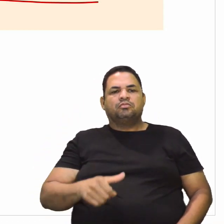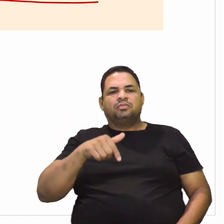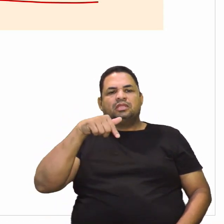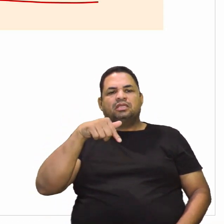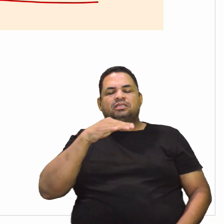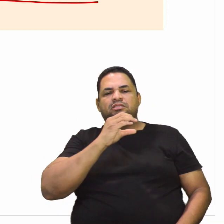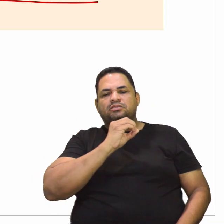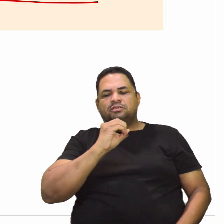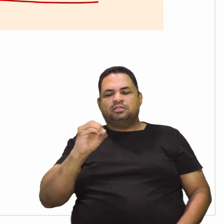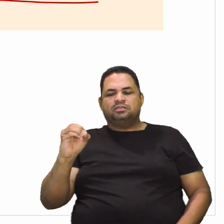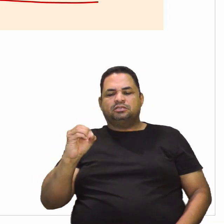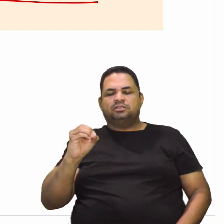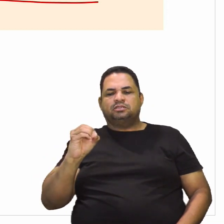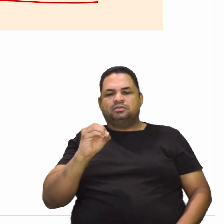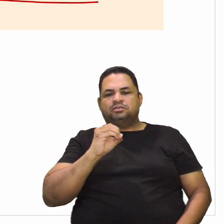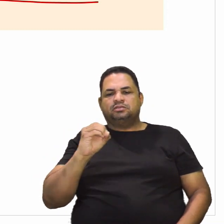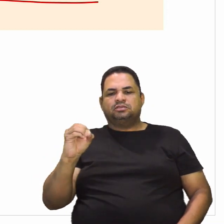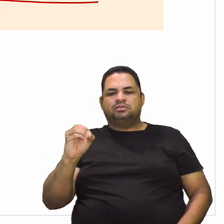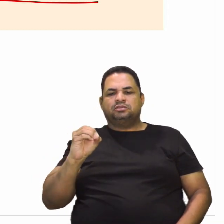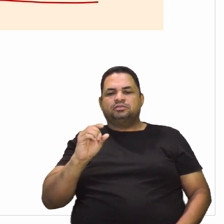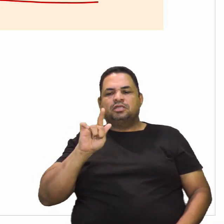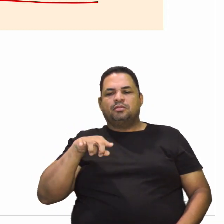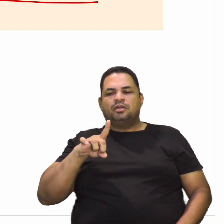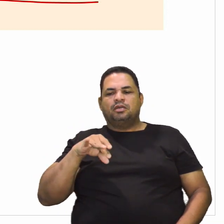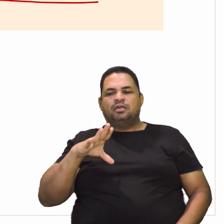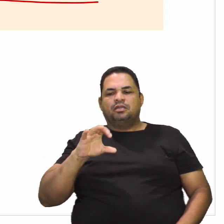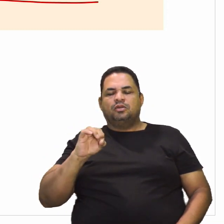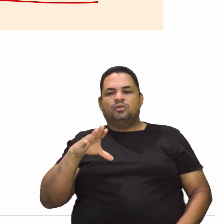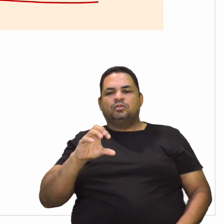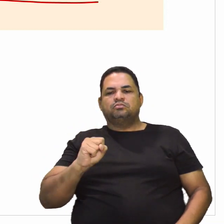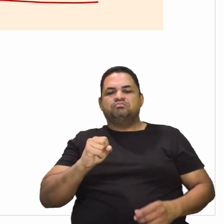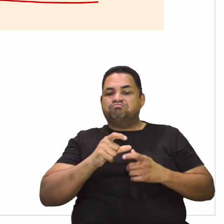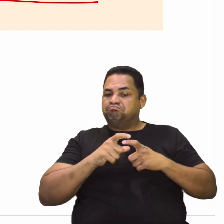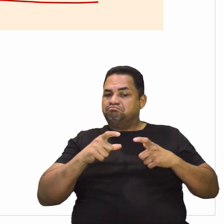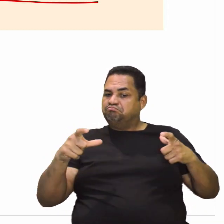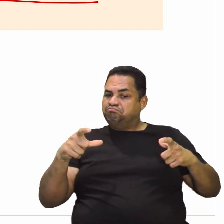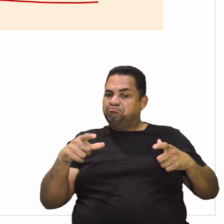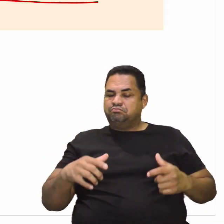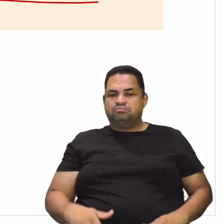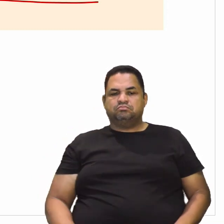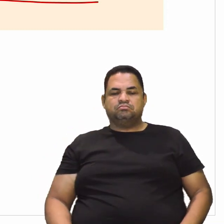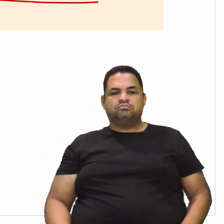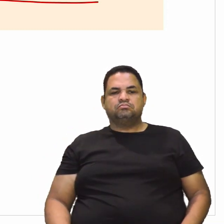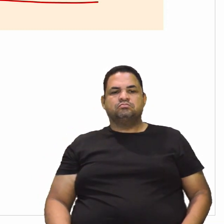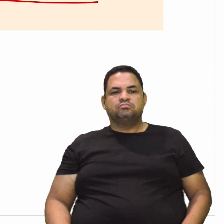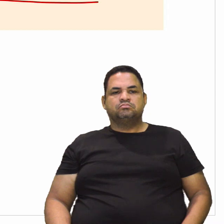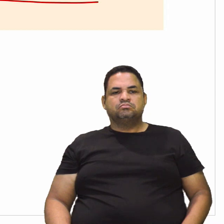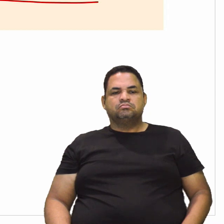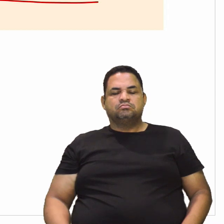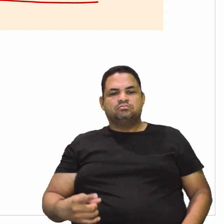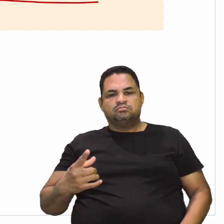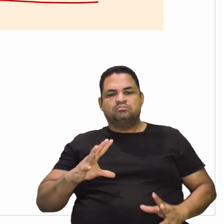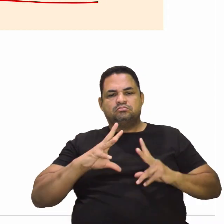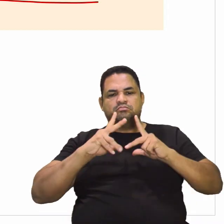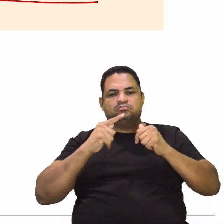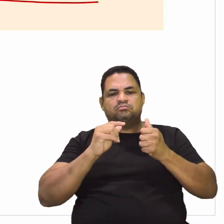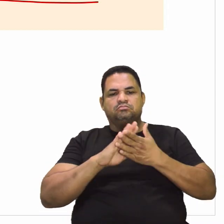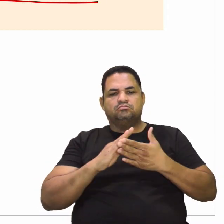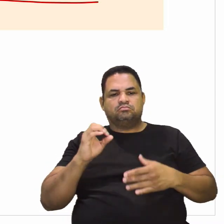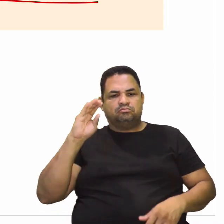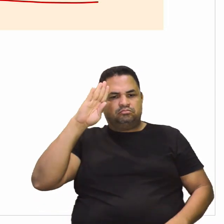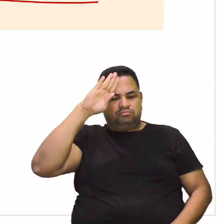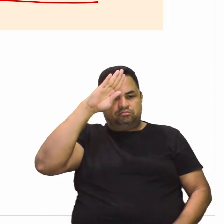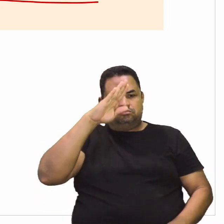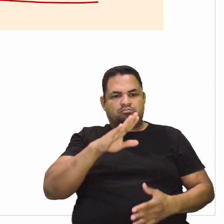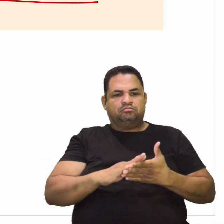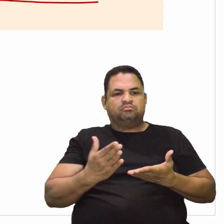700 germânicos. E aí? A grande maioria. Pois é. Pensar que não, todo o exército já era germânico.